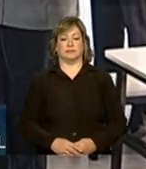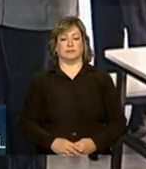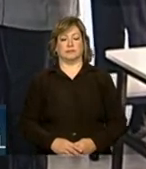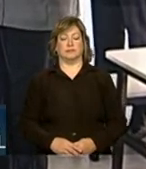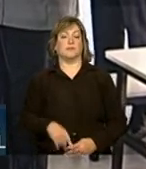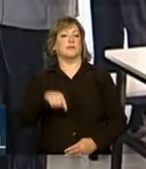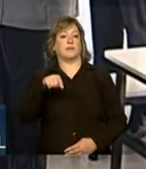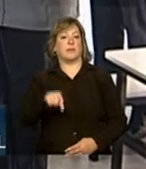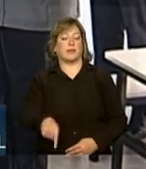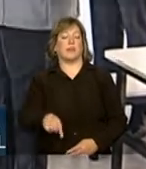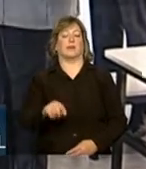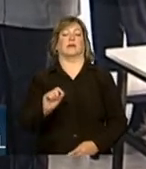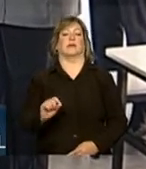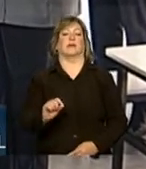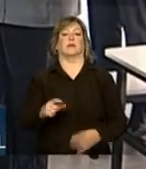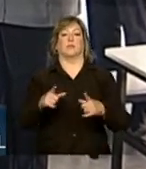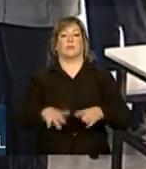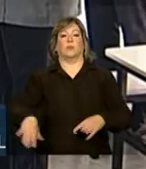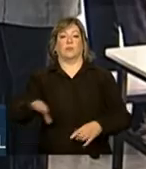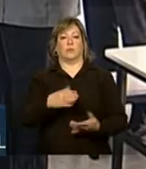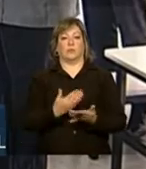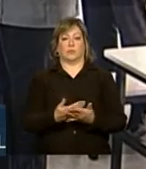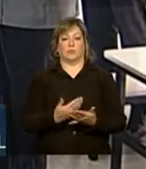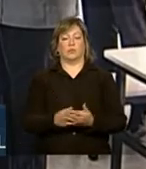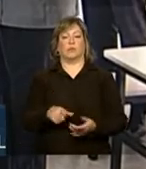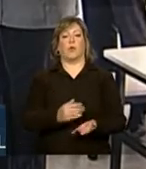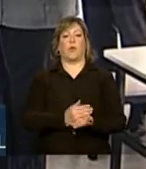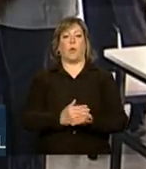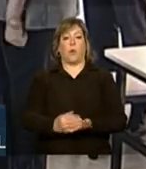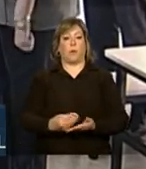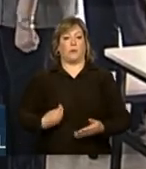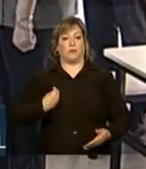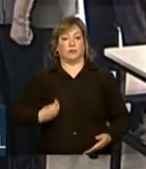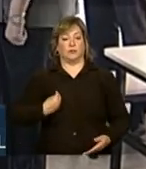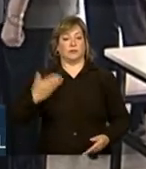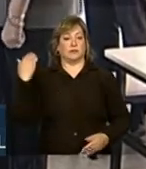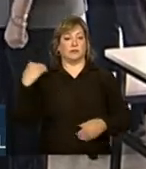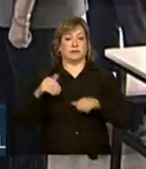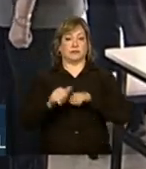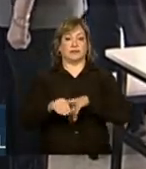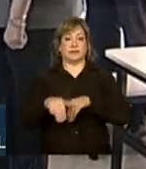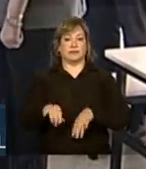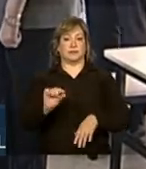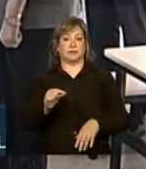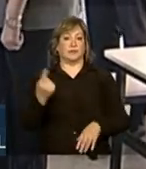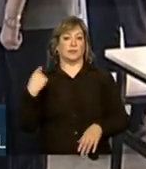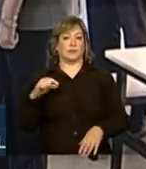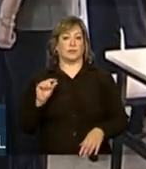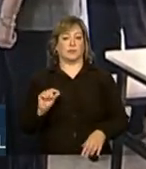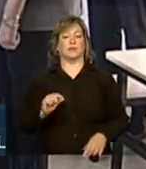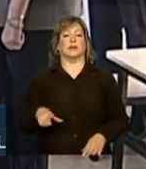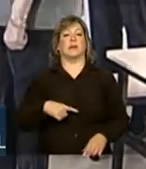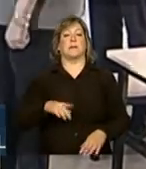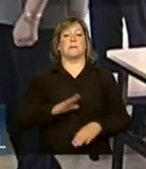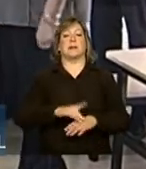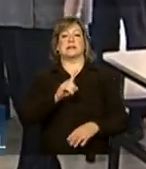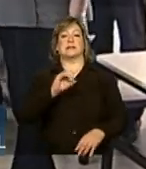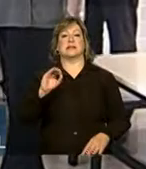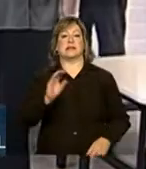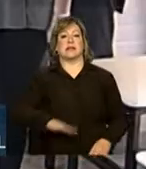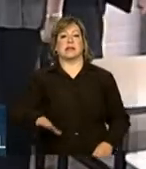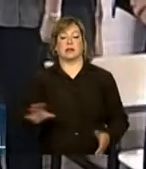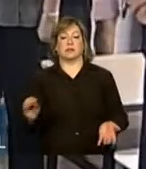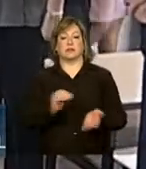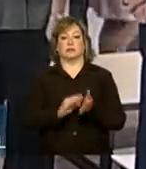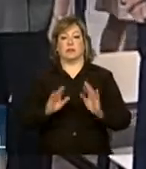Essa unidade de educação infantil iniciou as atividades em setembro, com mais de 100 crianças matriculadas.